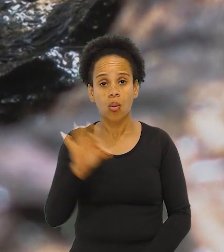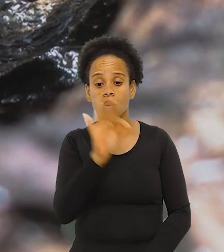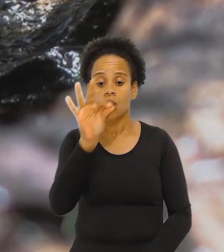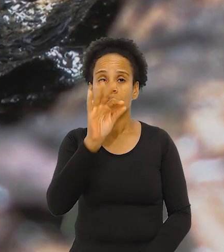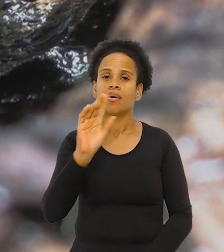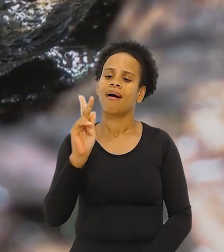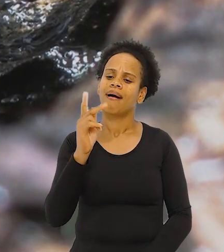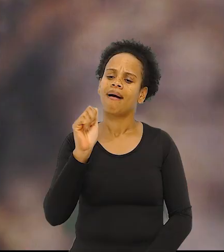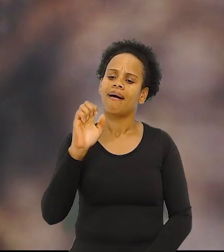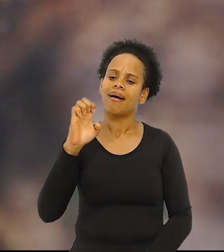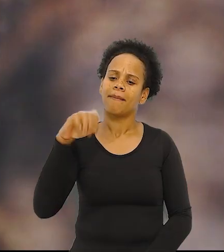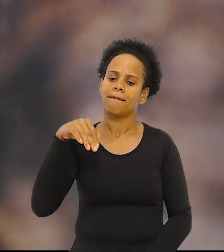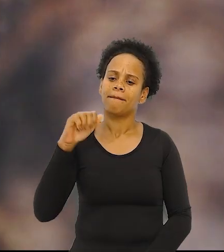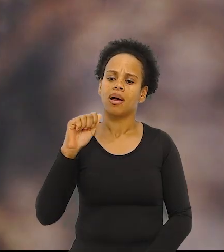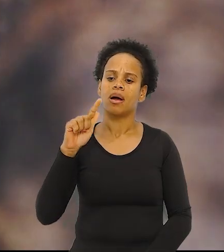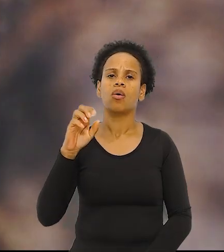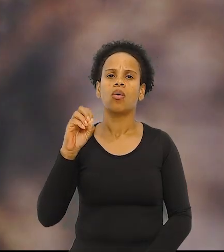gênero Hemagogus.